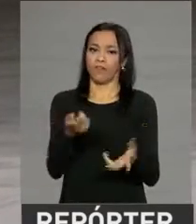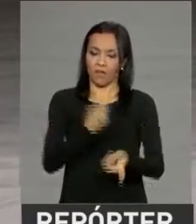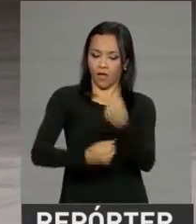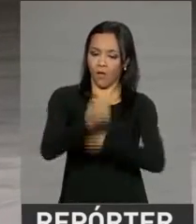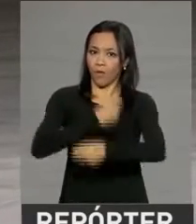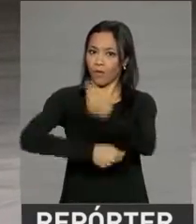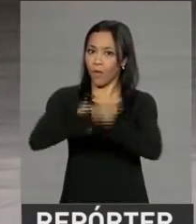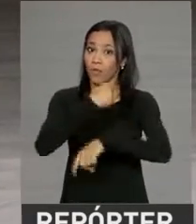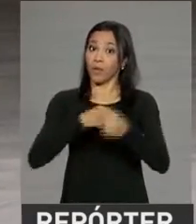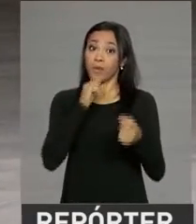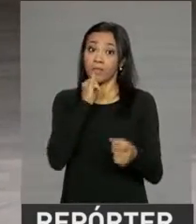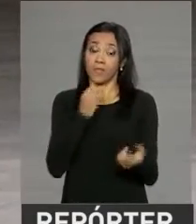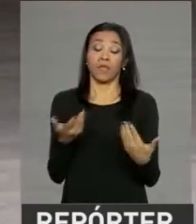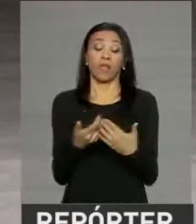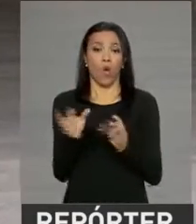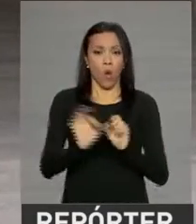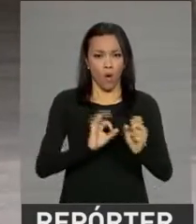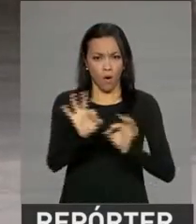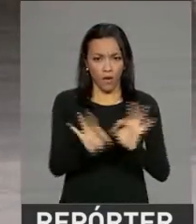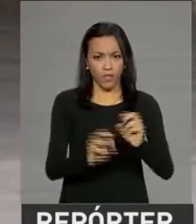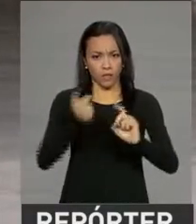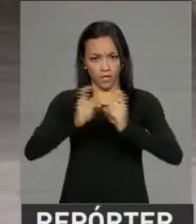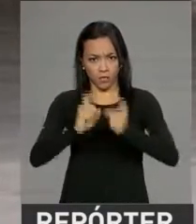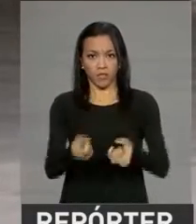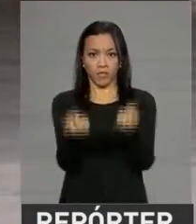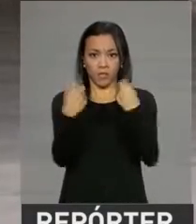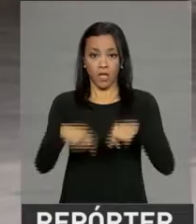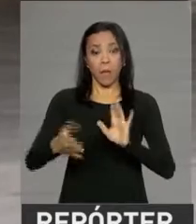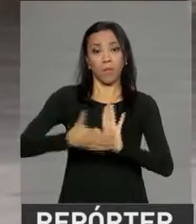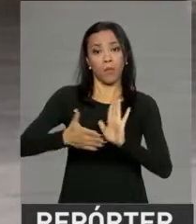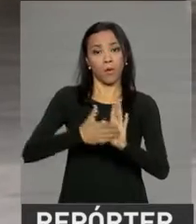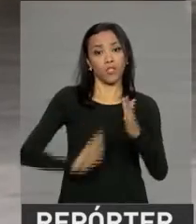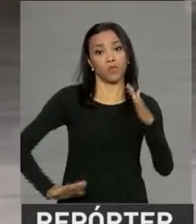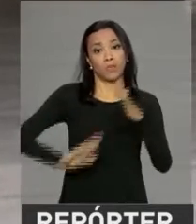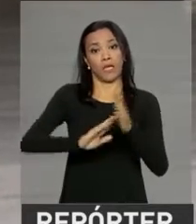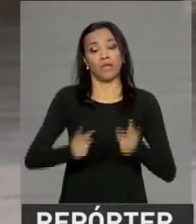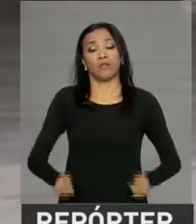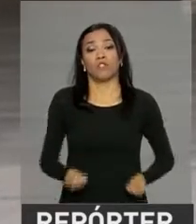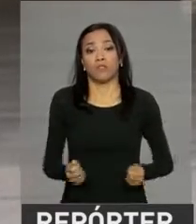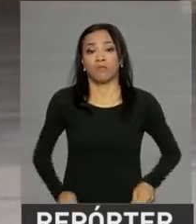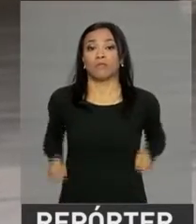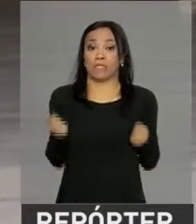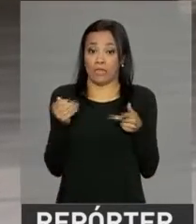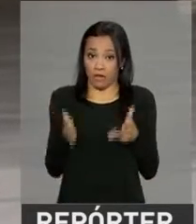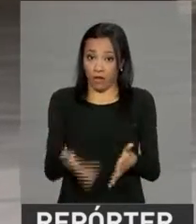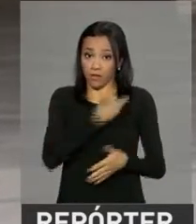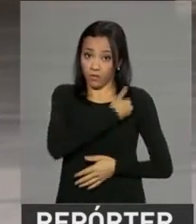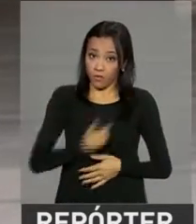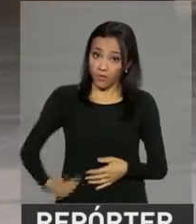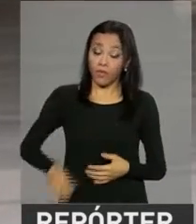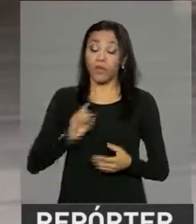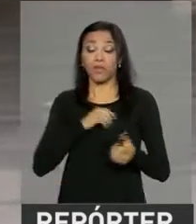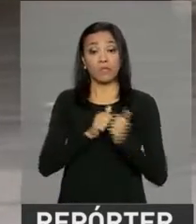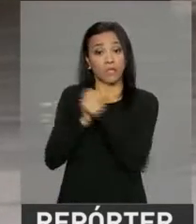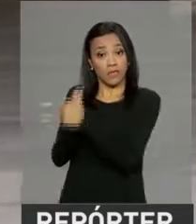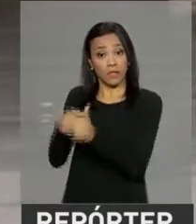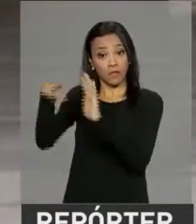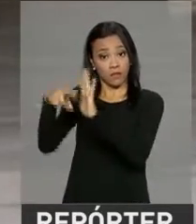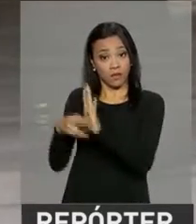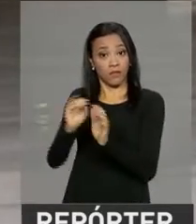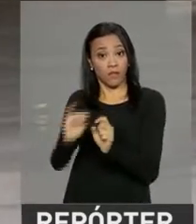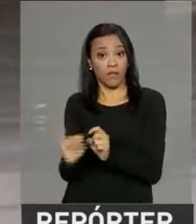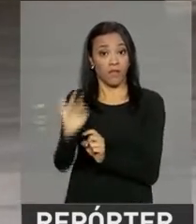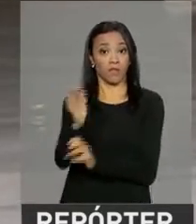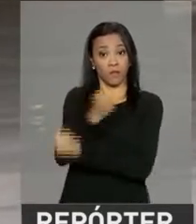a reorganização da máquina administrativa e a proposta de criação de um teto para o crescimento dos gastos públicos com base na inflação do